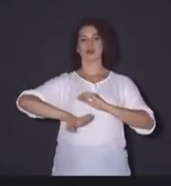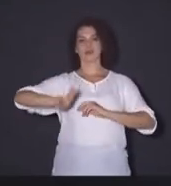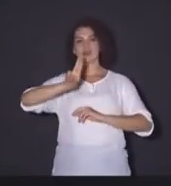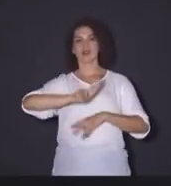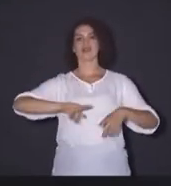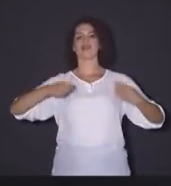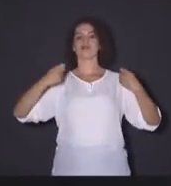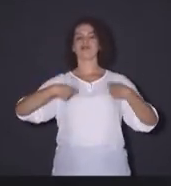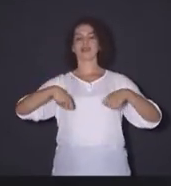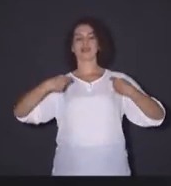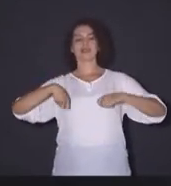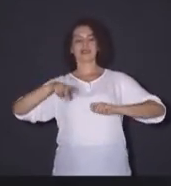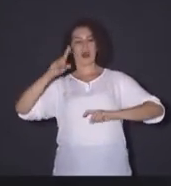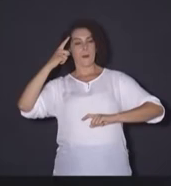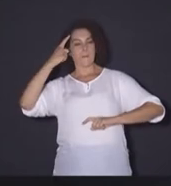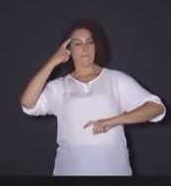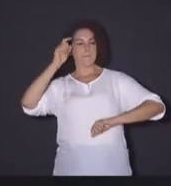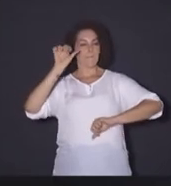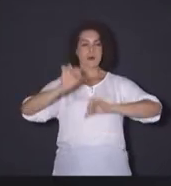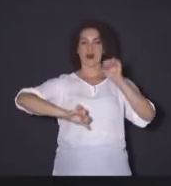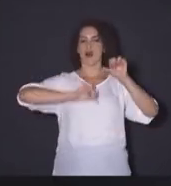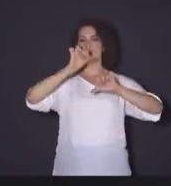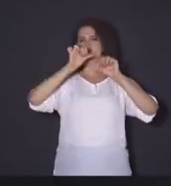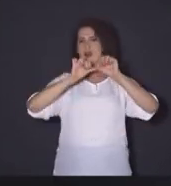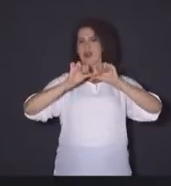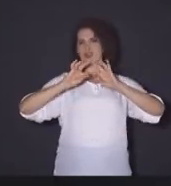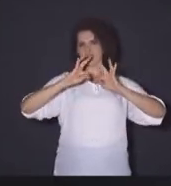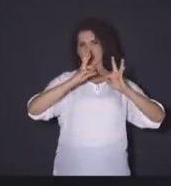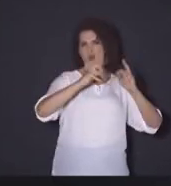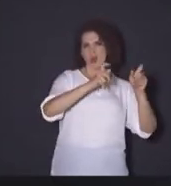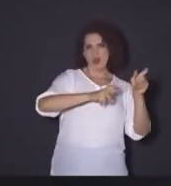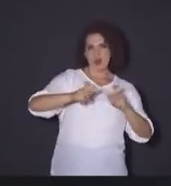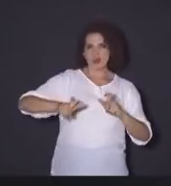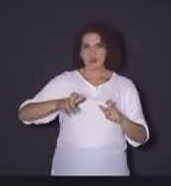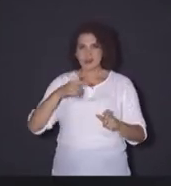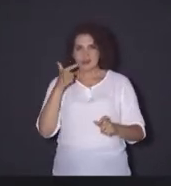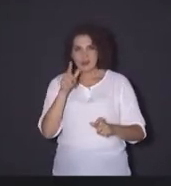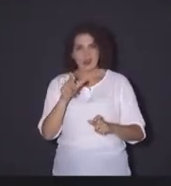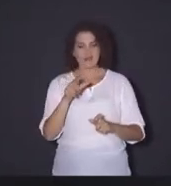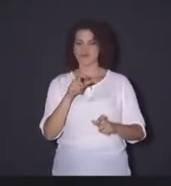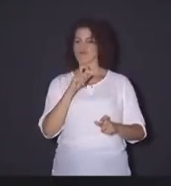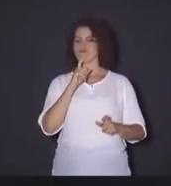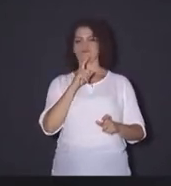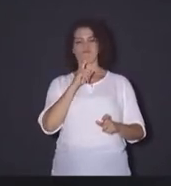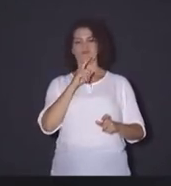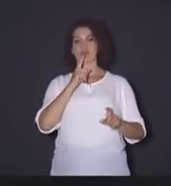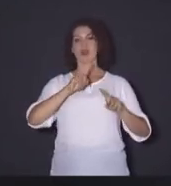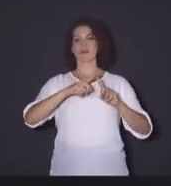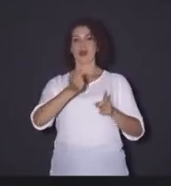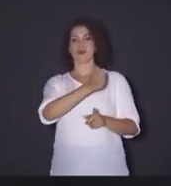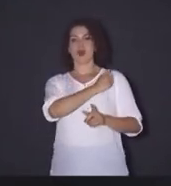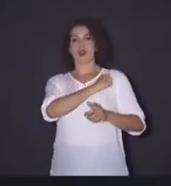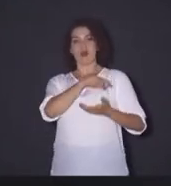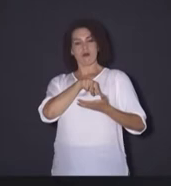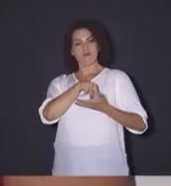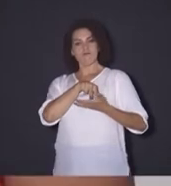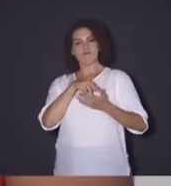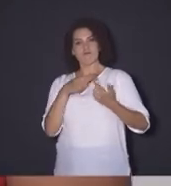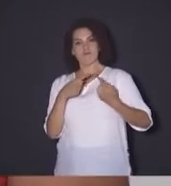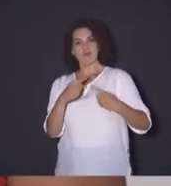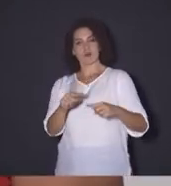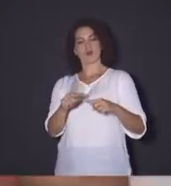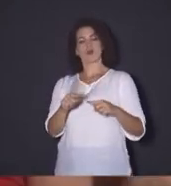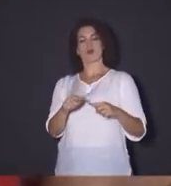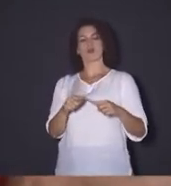necessidade dela se repensar são todos que se repensam não são mas esses alunos impõe isso como um desafio né